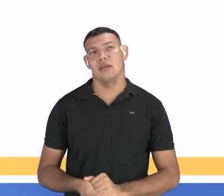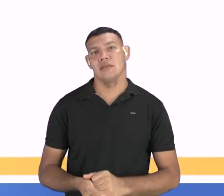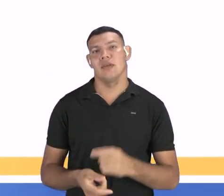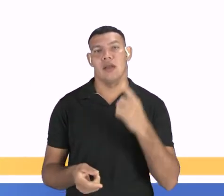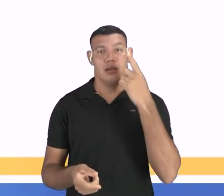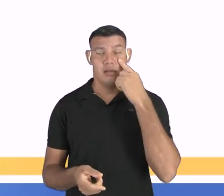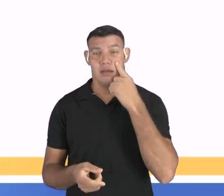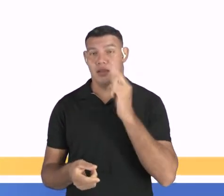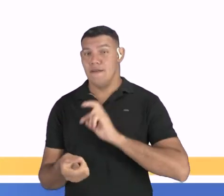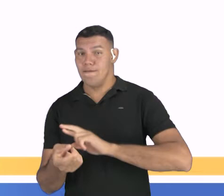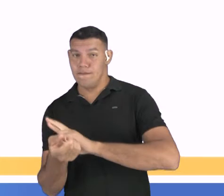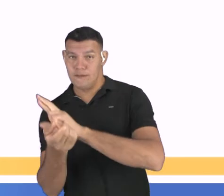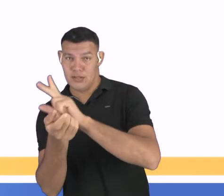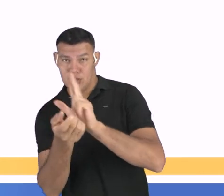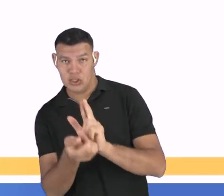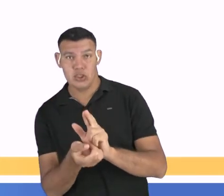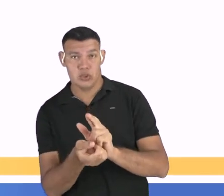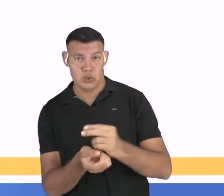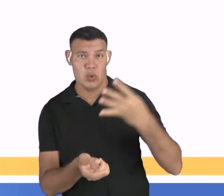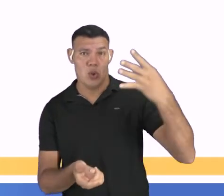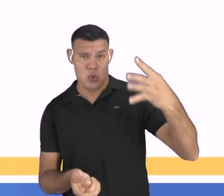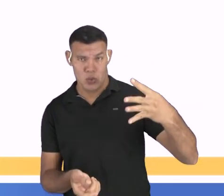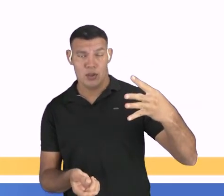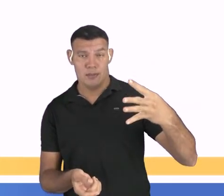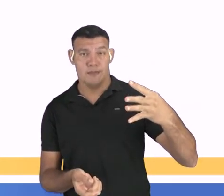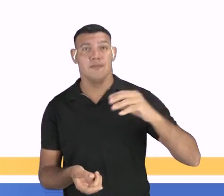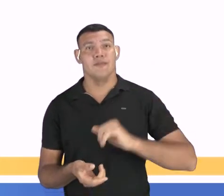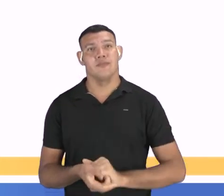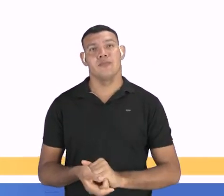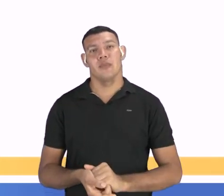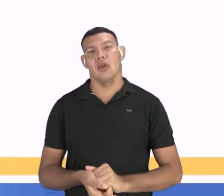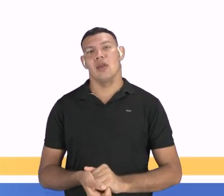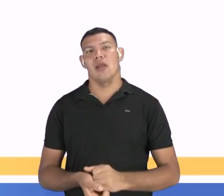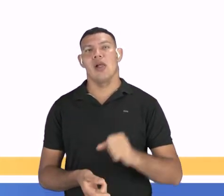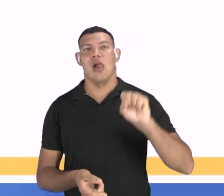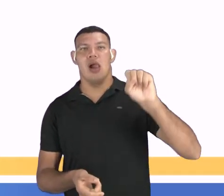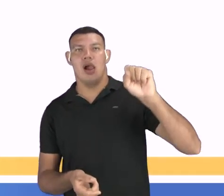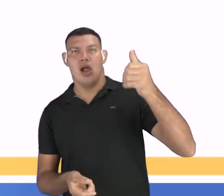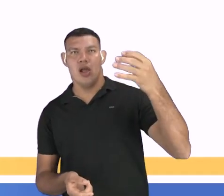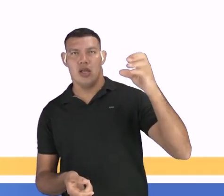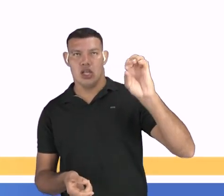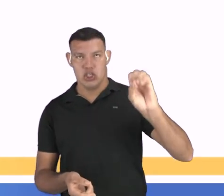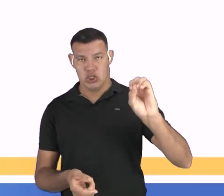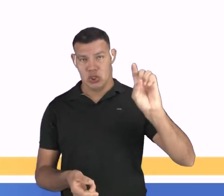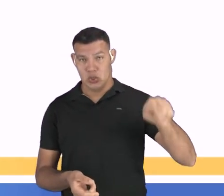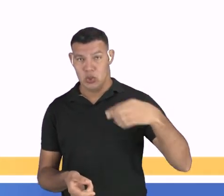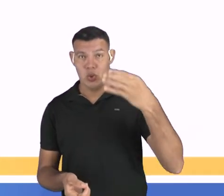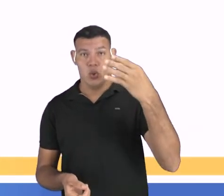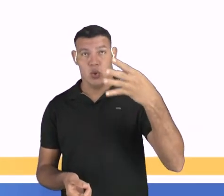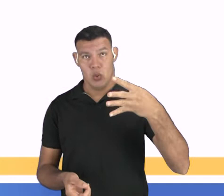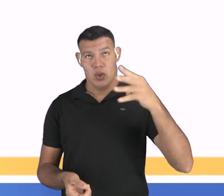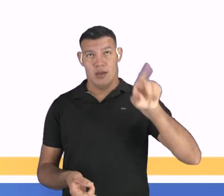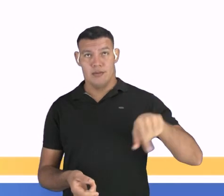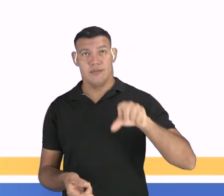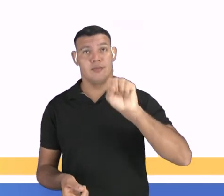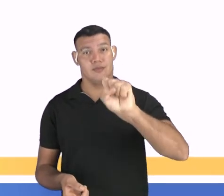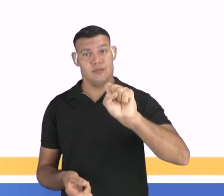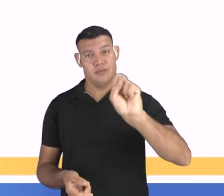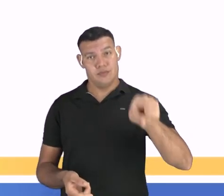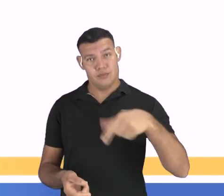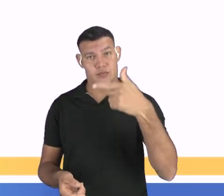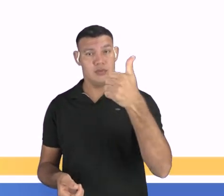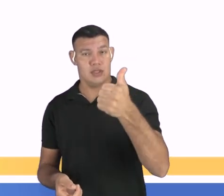4 são 0, 4, 8, 12, 16, 20,